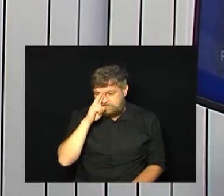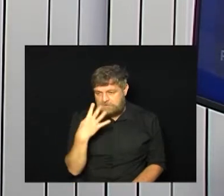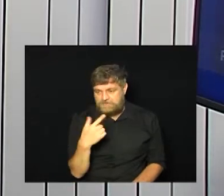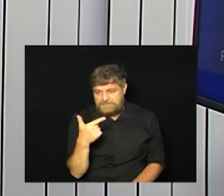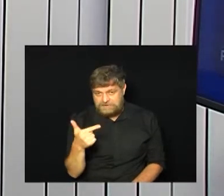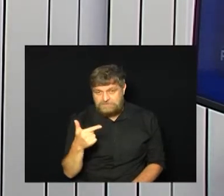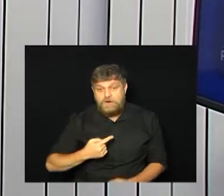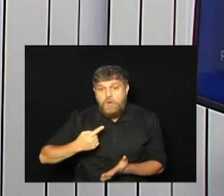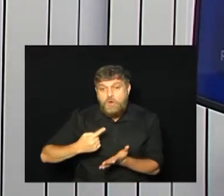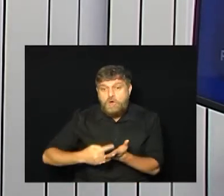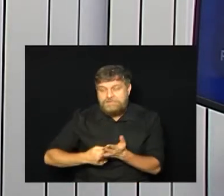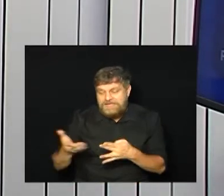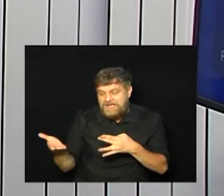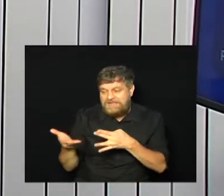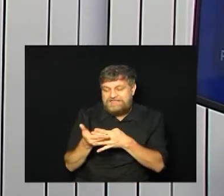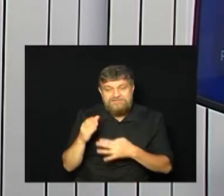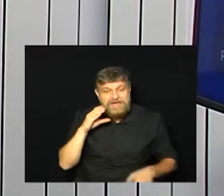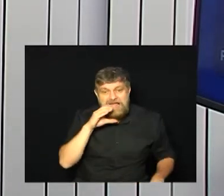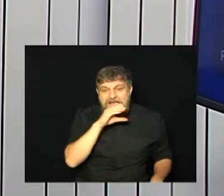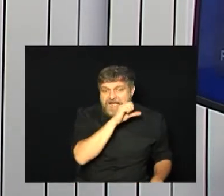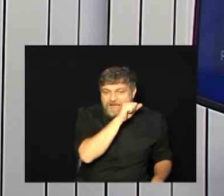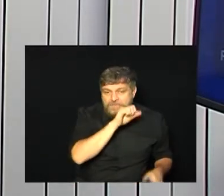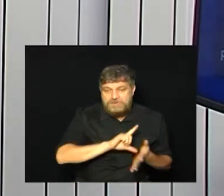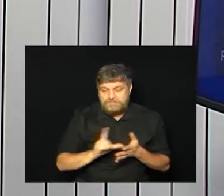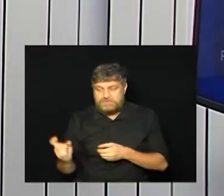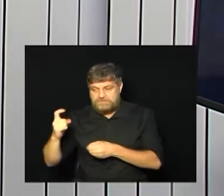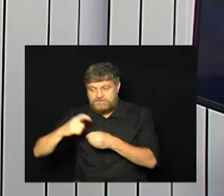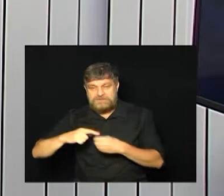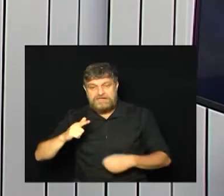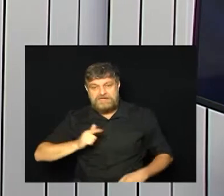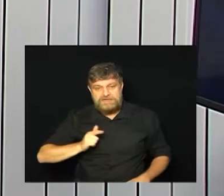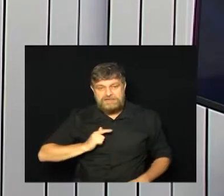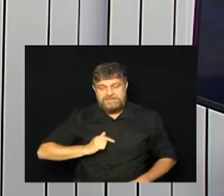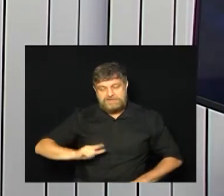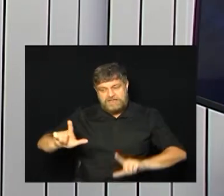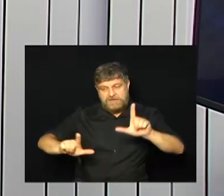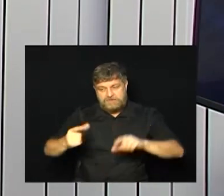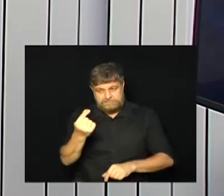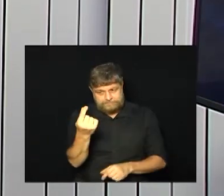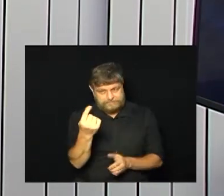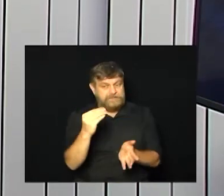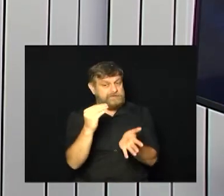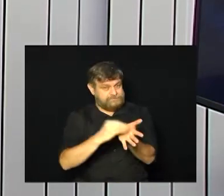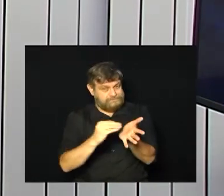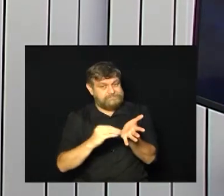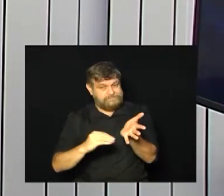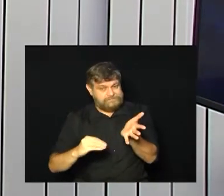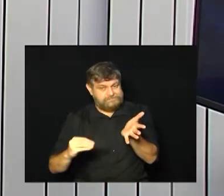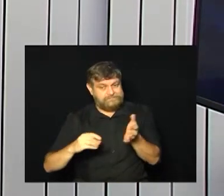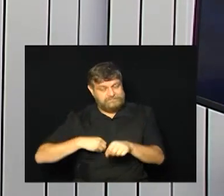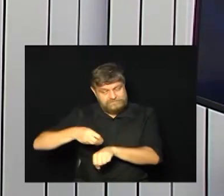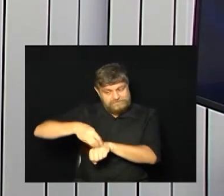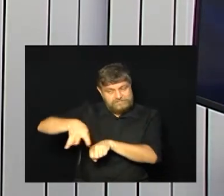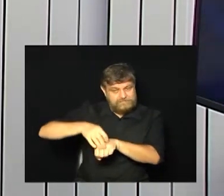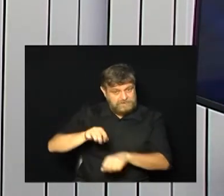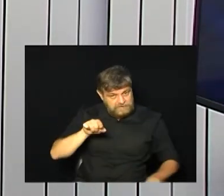12h42, vamos fazer o seguinte, mais um rápido intervalo. Na volta tem o nosso quadro Na Ponta do Lápis, vem com mais